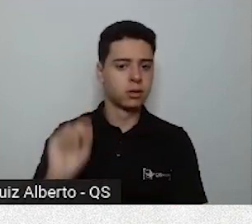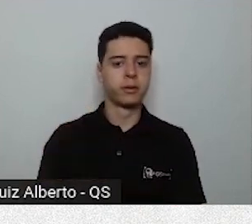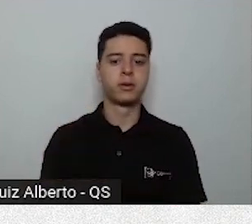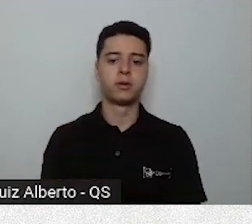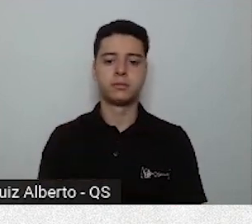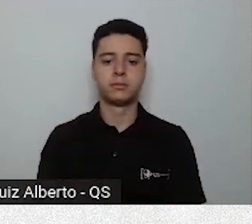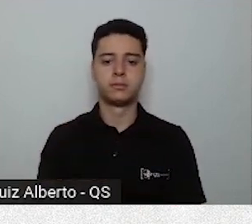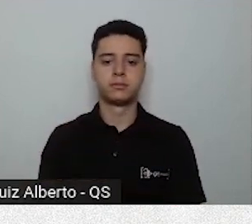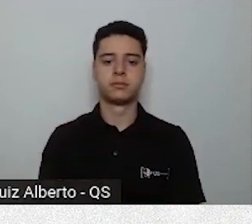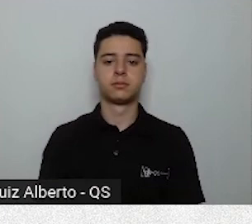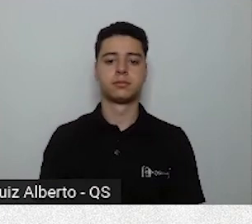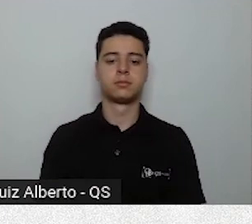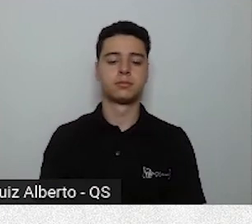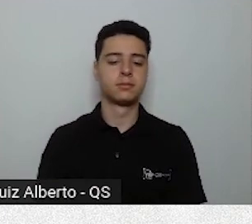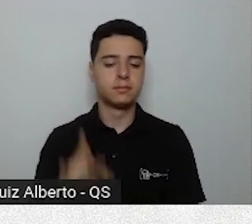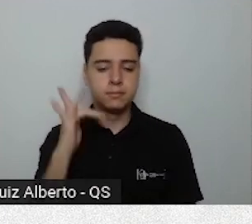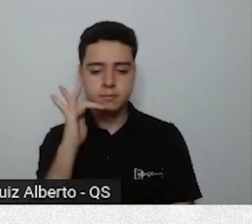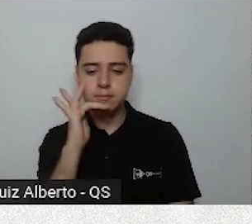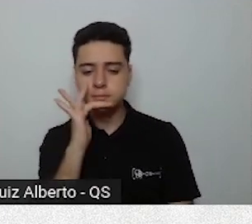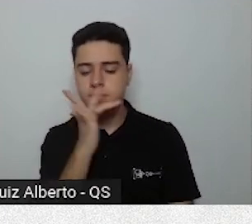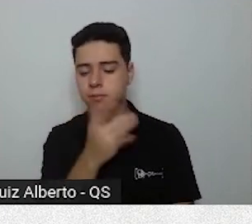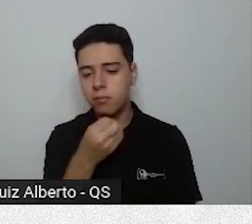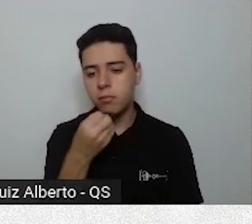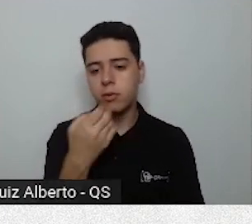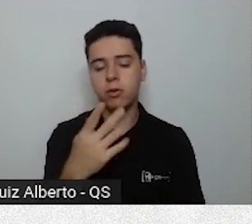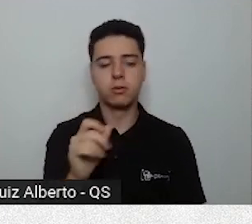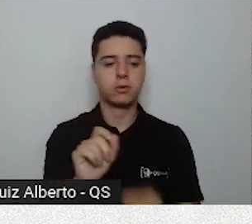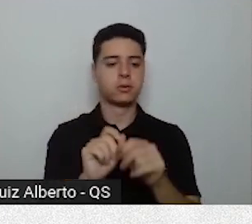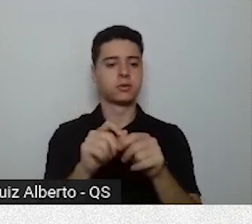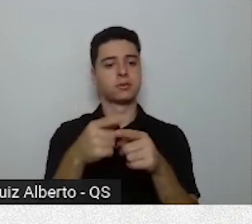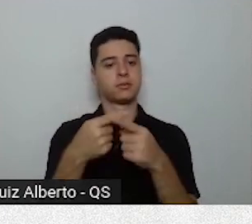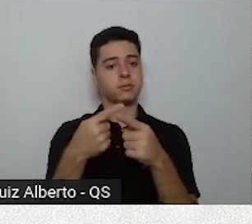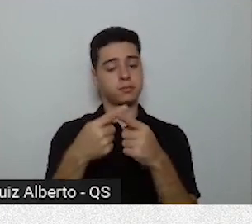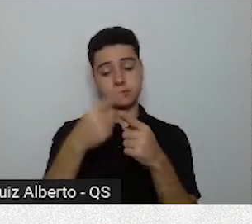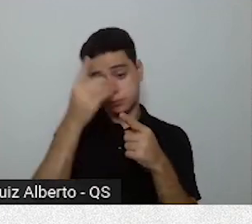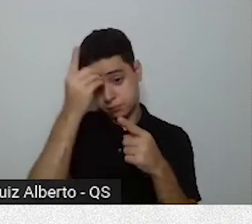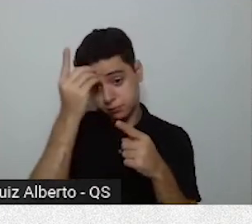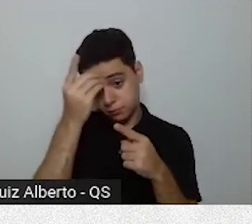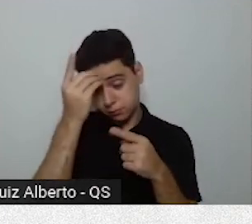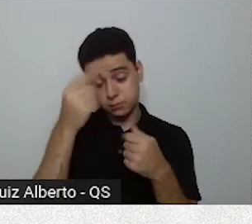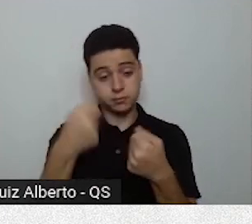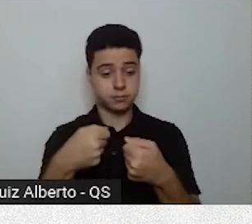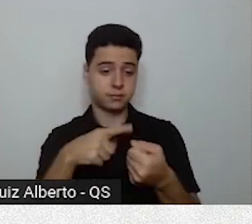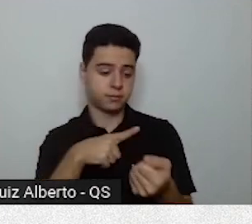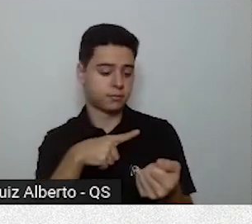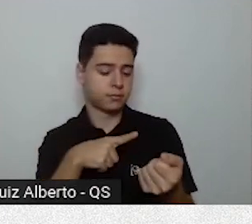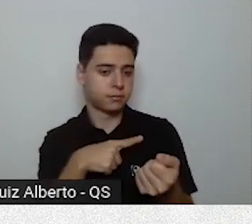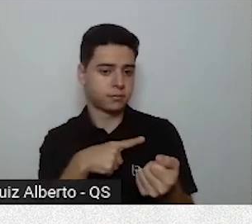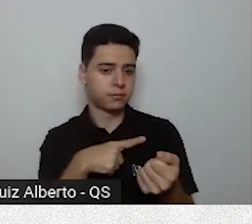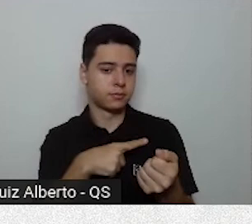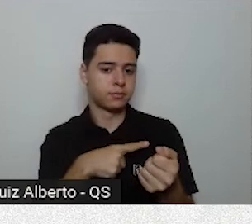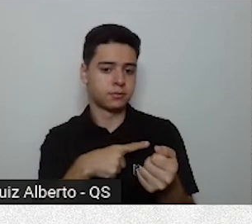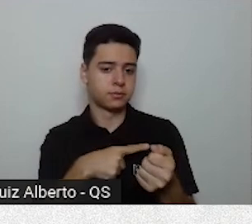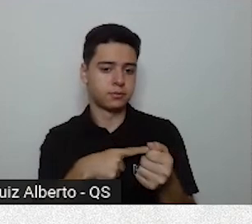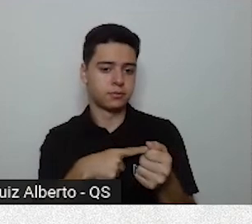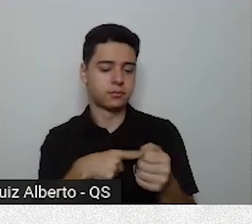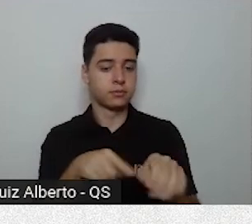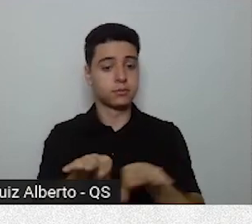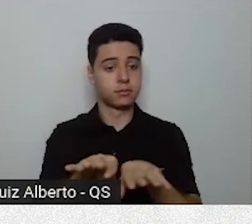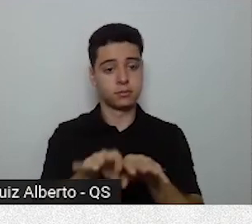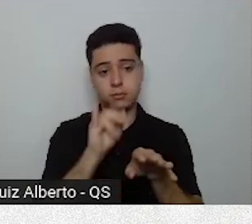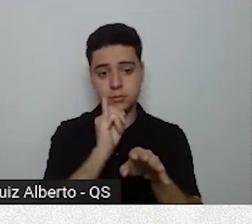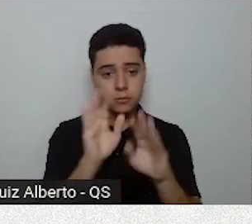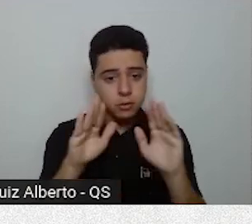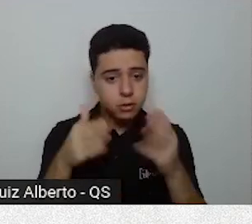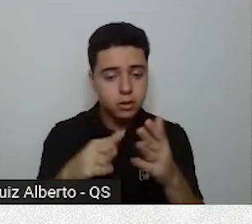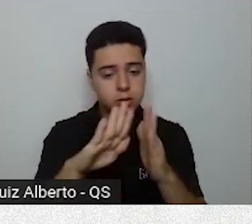E é muito gostoso de fazer, porque é um exercício de criatividade. E por tratar de manchas,